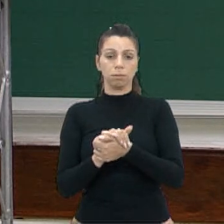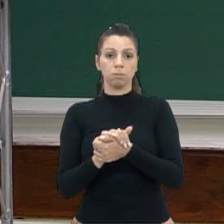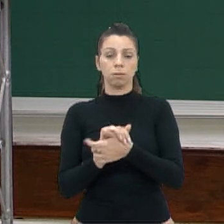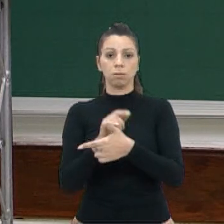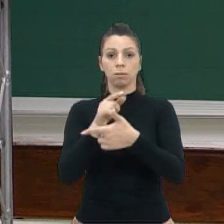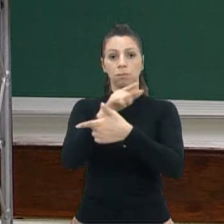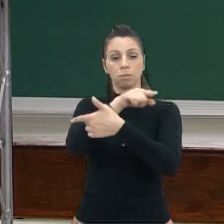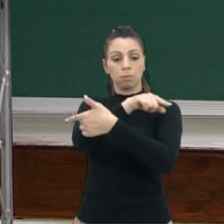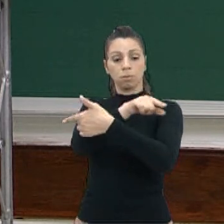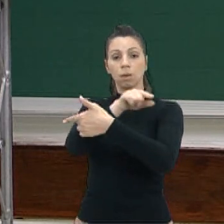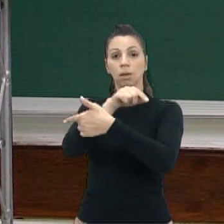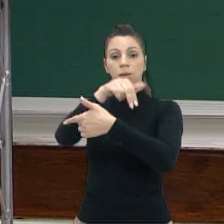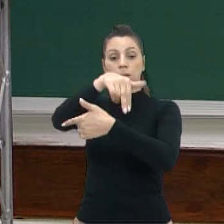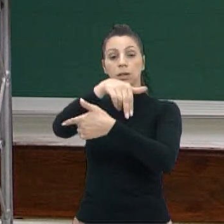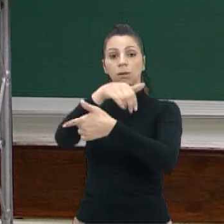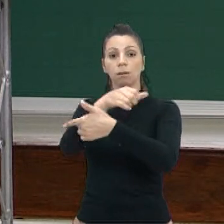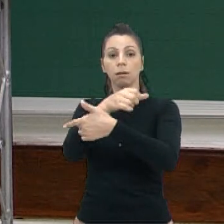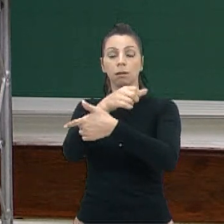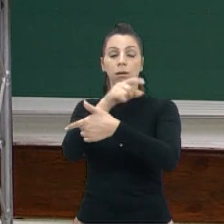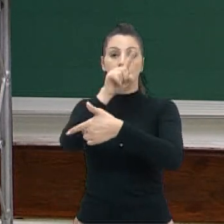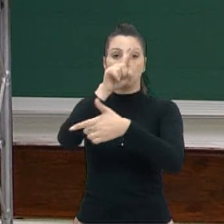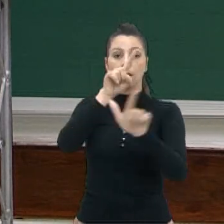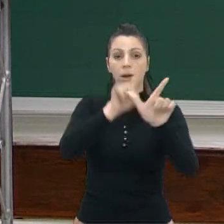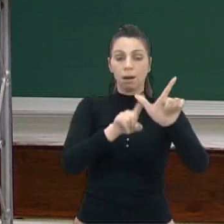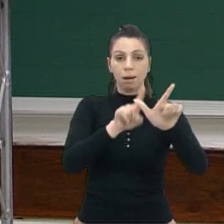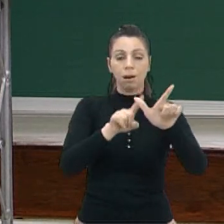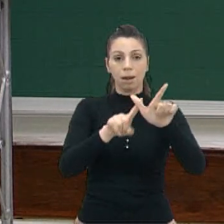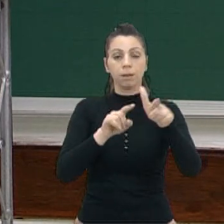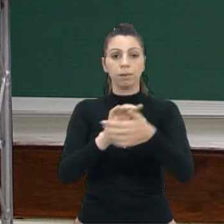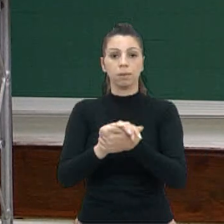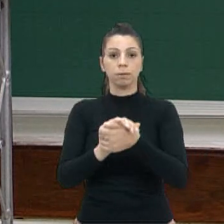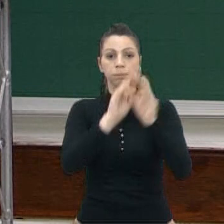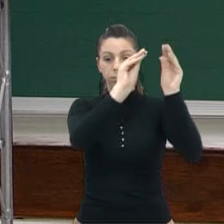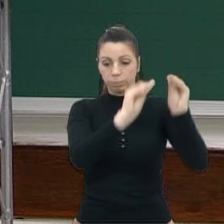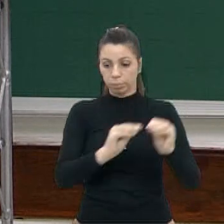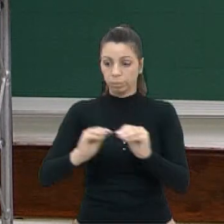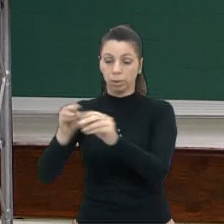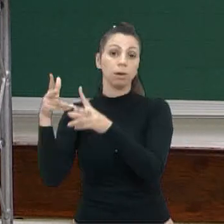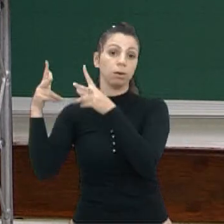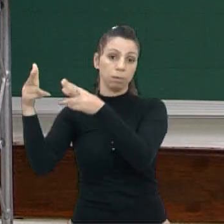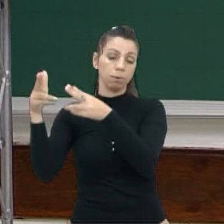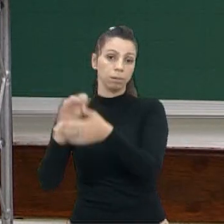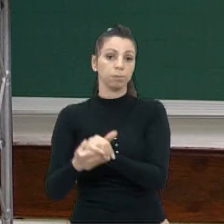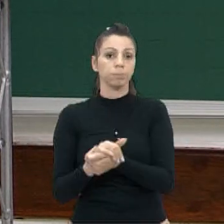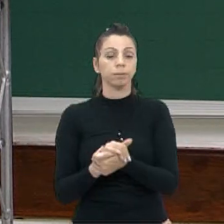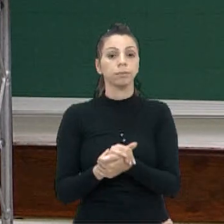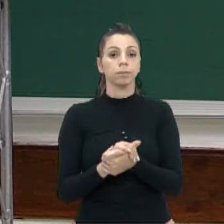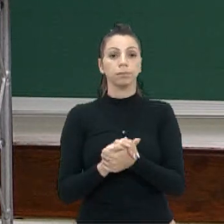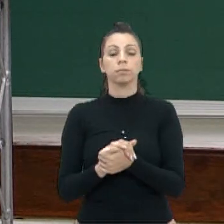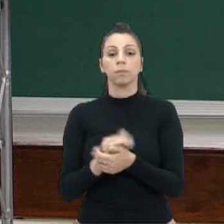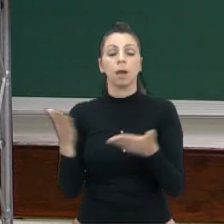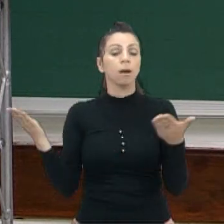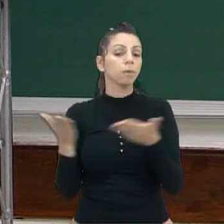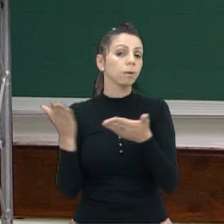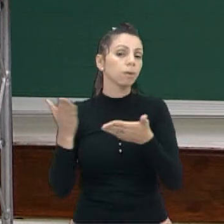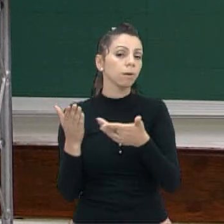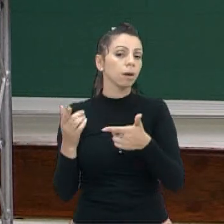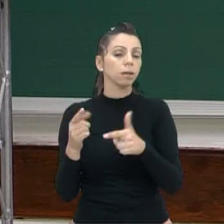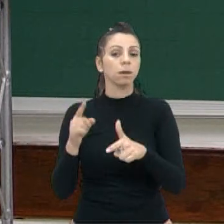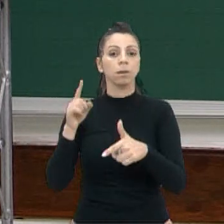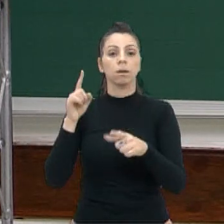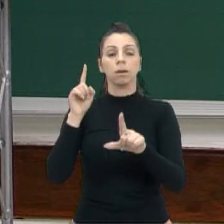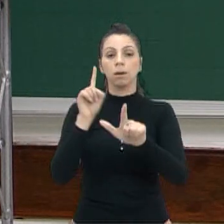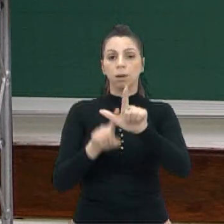aparece primeiro na divisão, você vai repetir. Tranquilo. Agora, se a letra